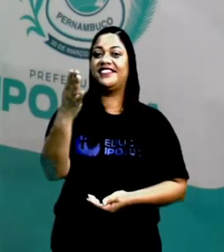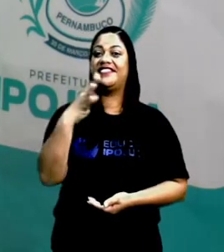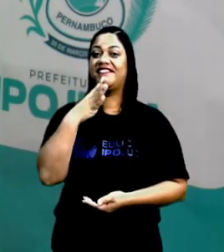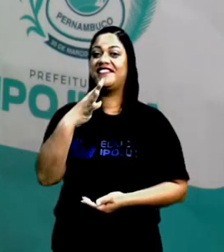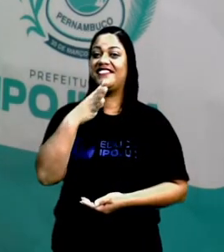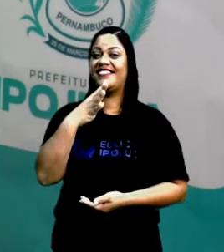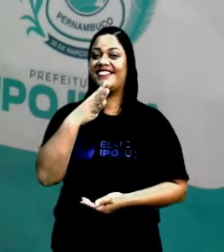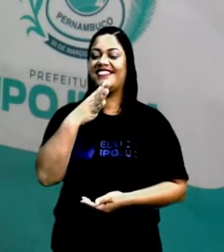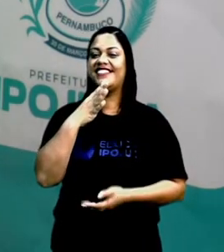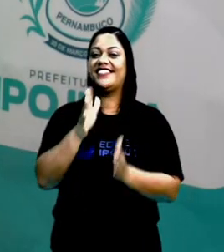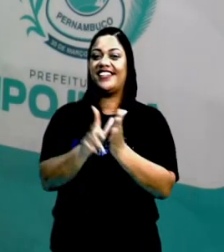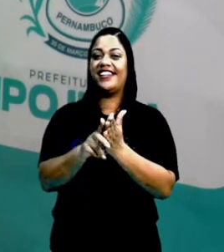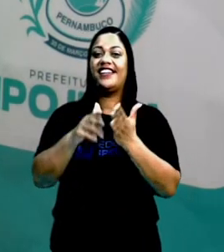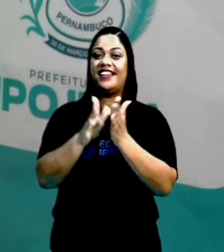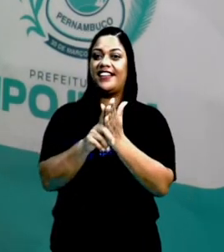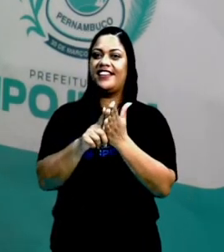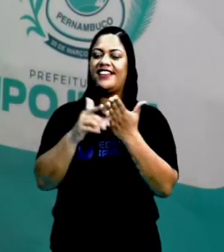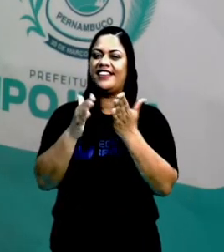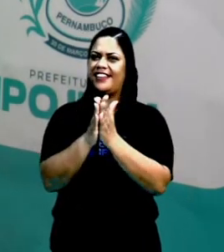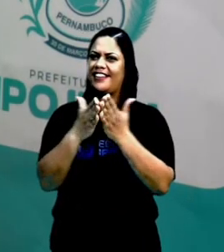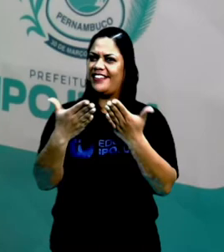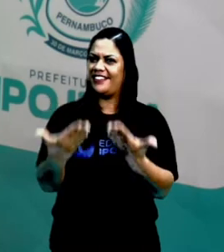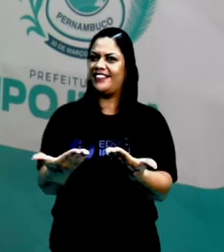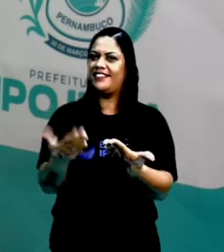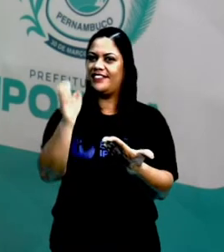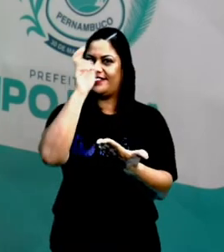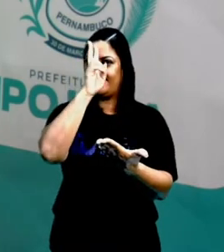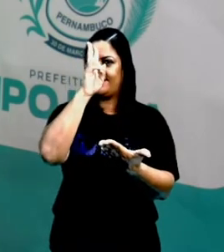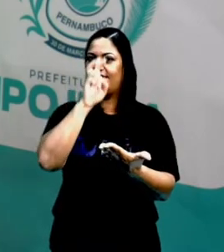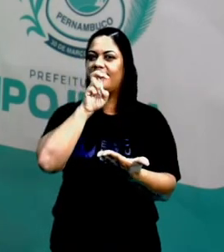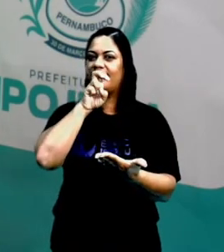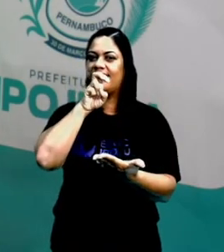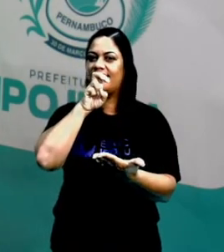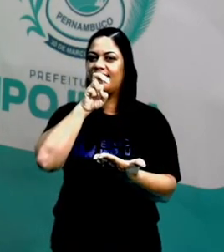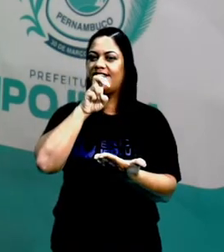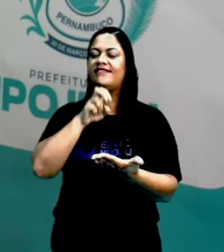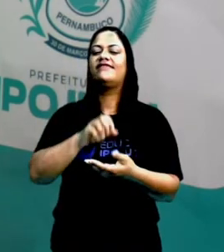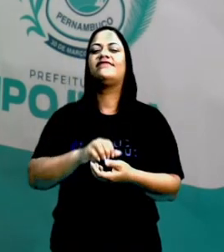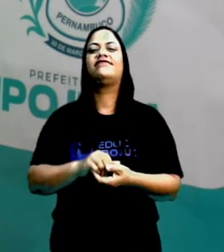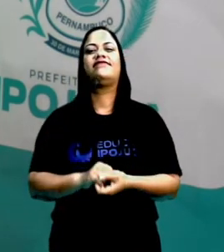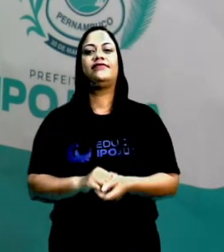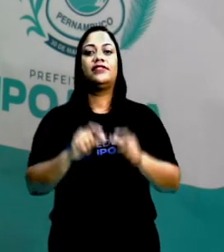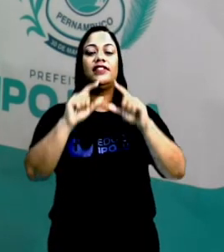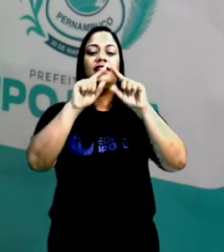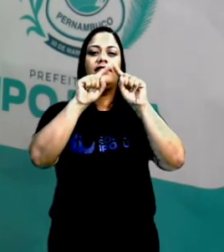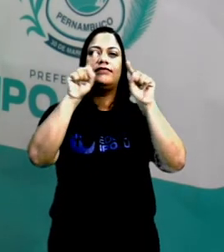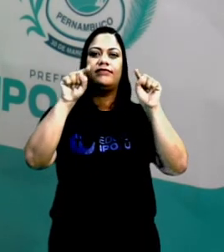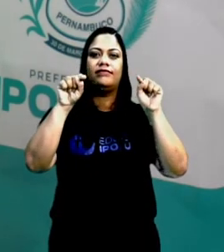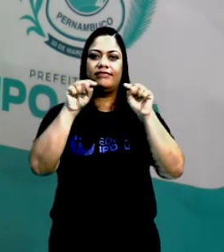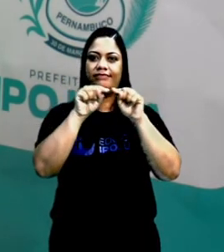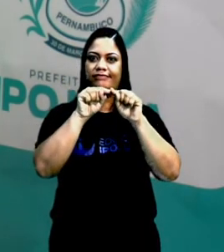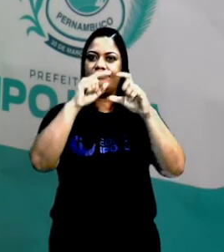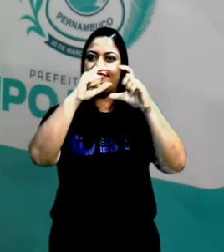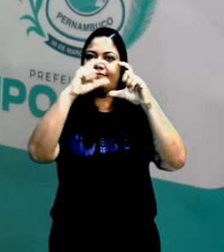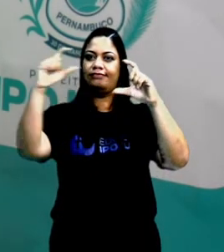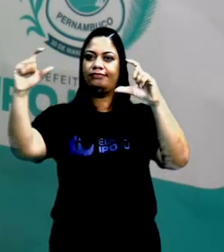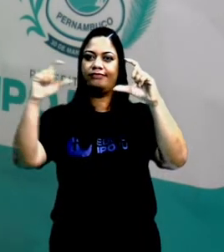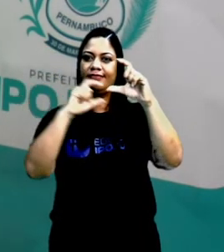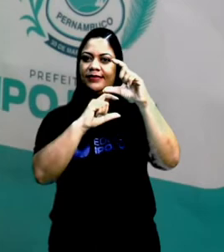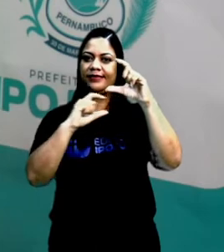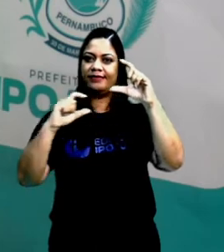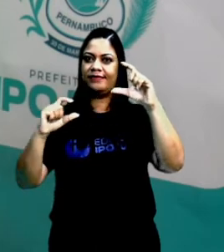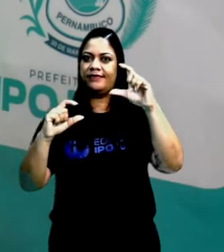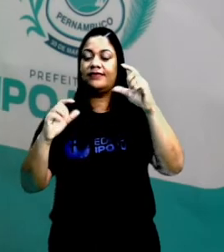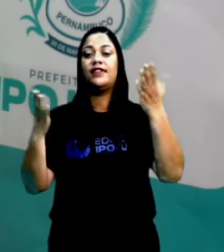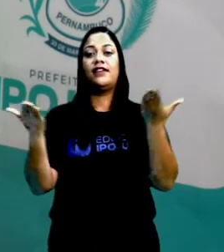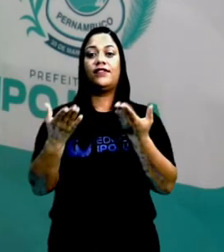o livrinho da história da Mônica? Ela é todas assim, ó, em quadrinho. Mas vamos para o nosso desafio de hoje.